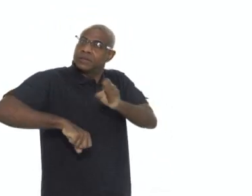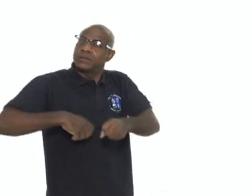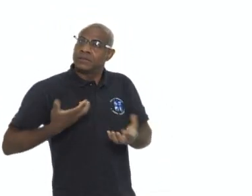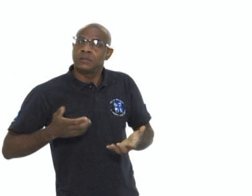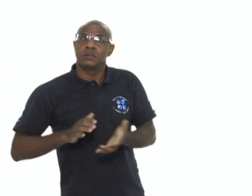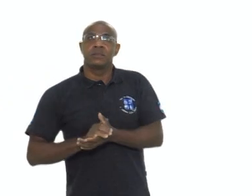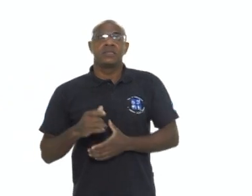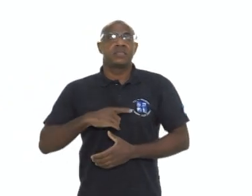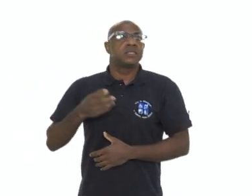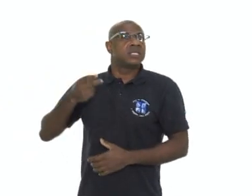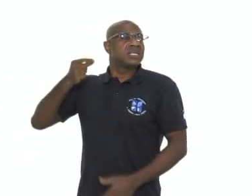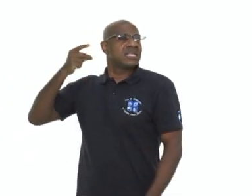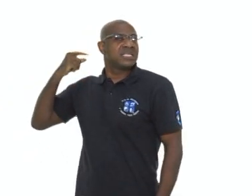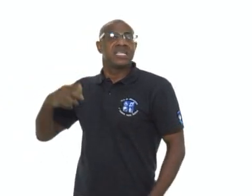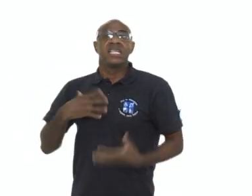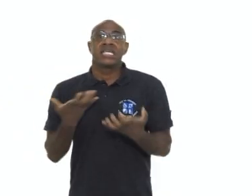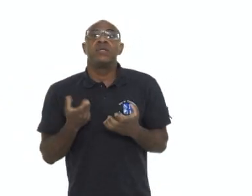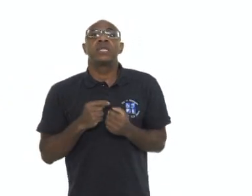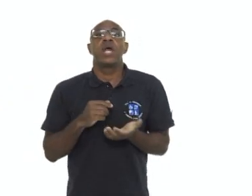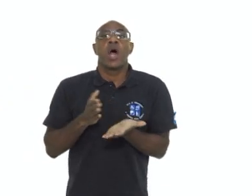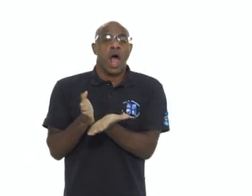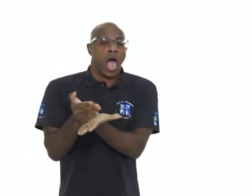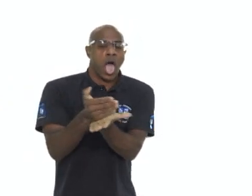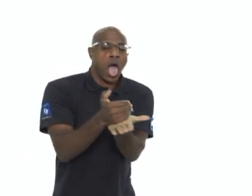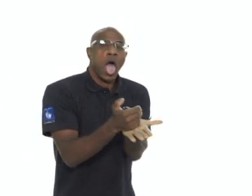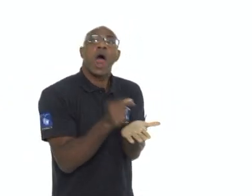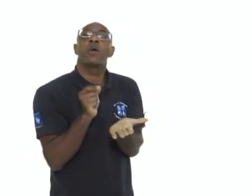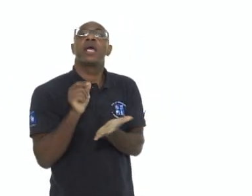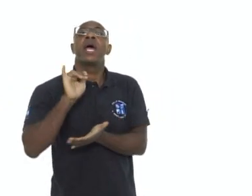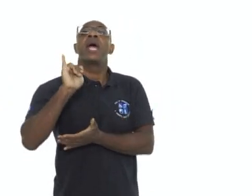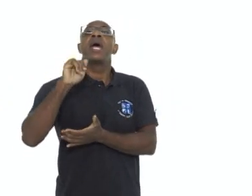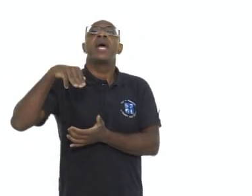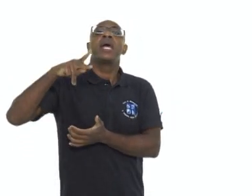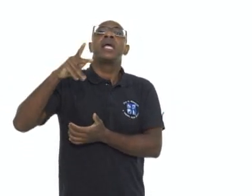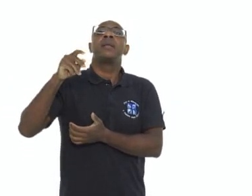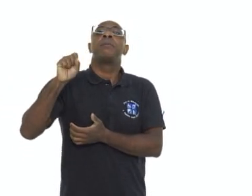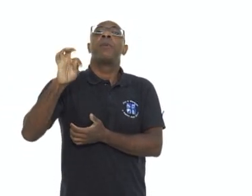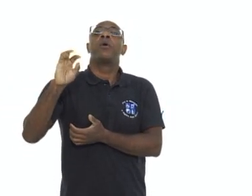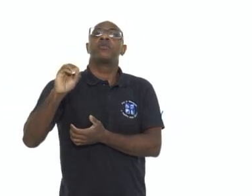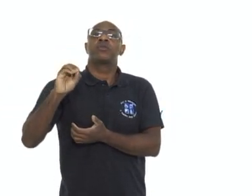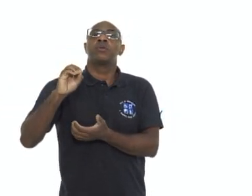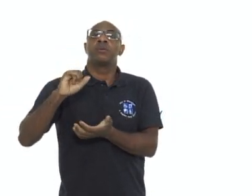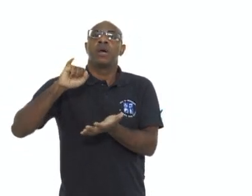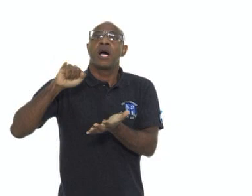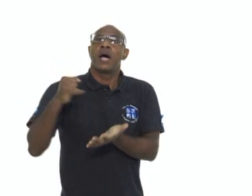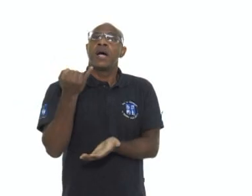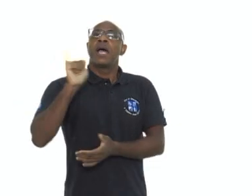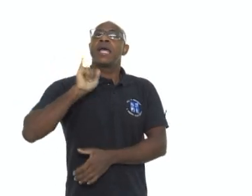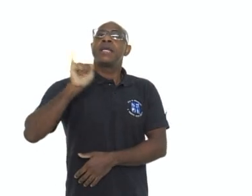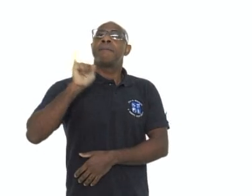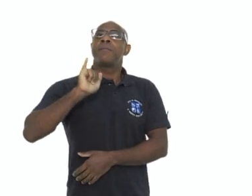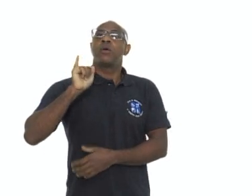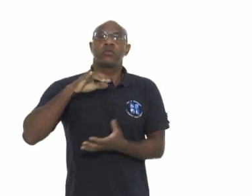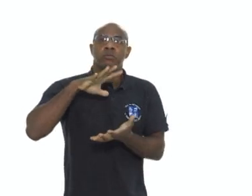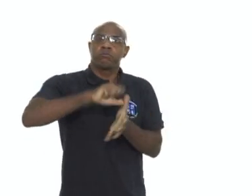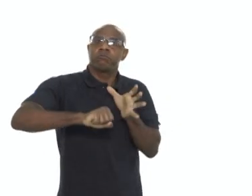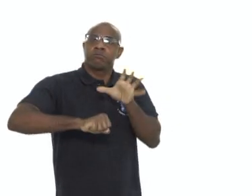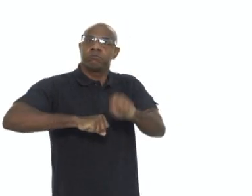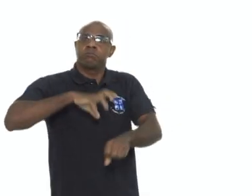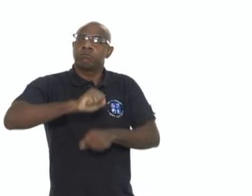Gerais desejava cobrar os impostos atrasados, a derrama, e parte da elite mineira rebelou-se contra